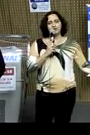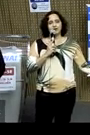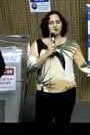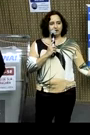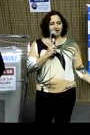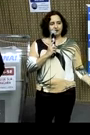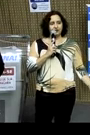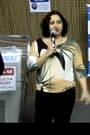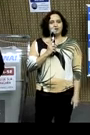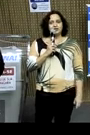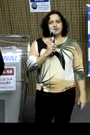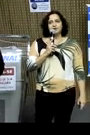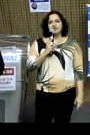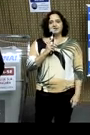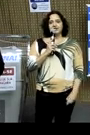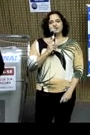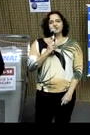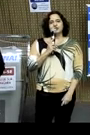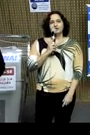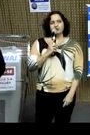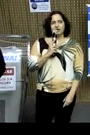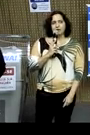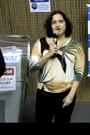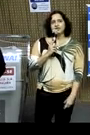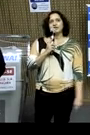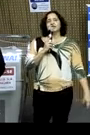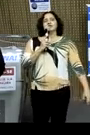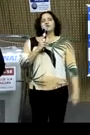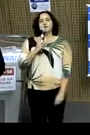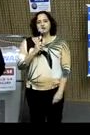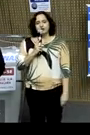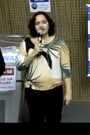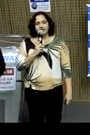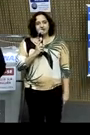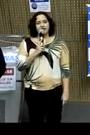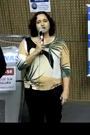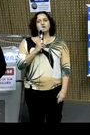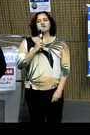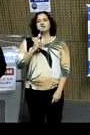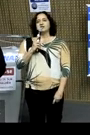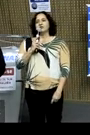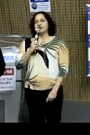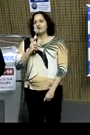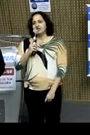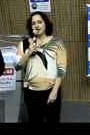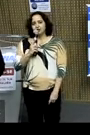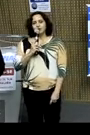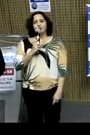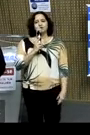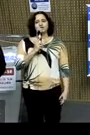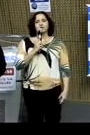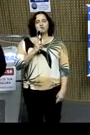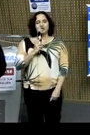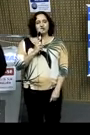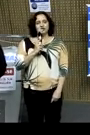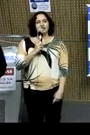principalmente em abril e maio, mas mesmo assim a gente levantou a cabeça, teve profissionais que ficaram doentes, se afastaram por